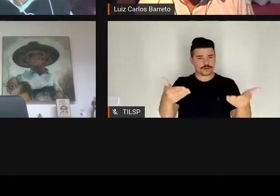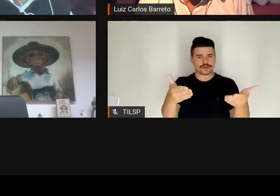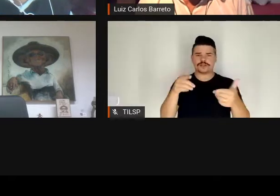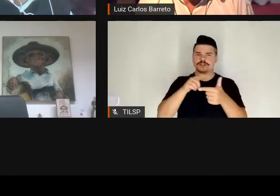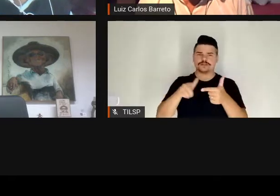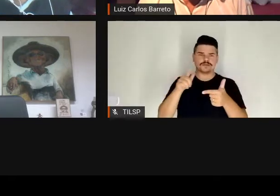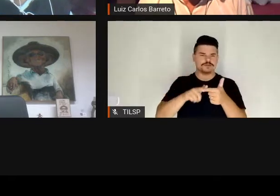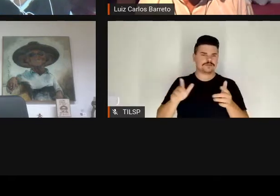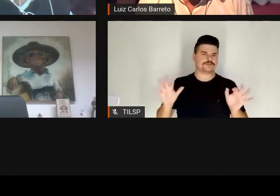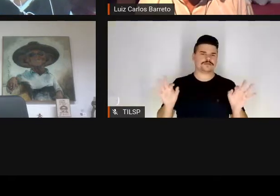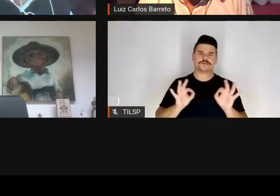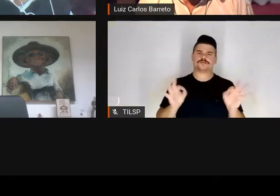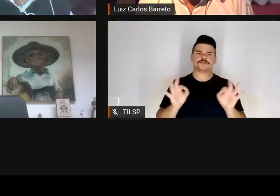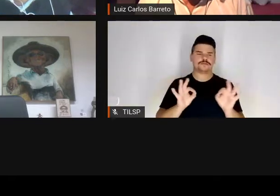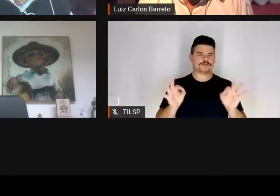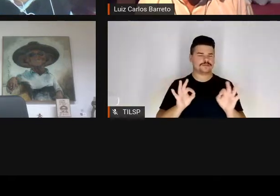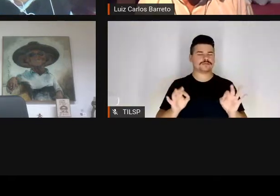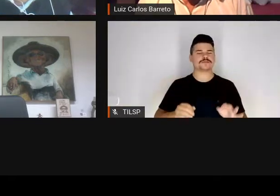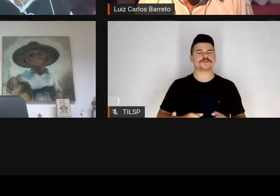Não há problema.